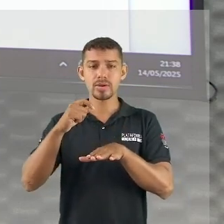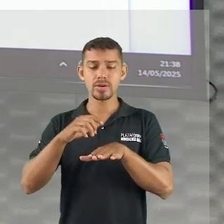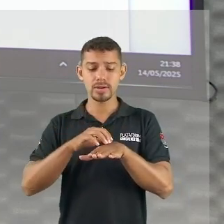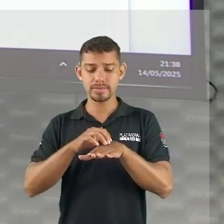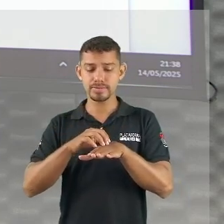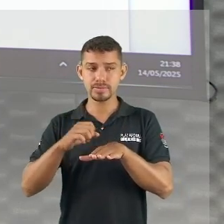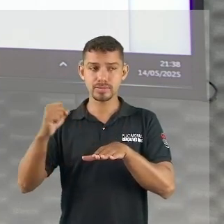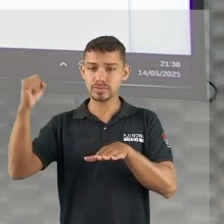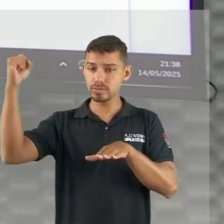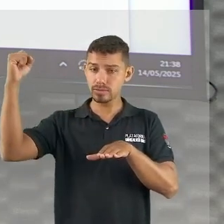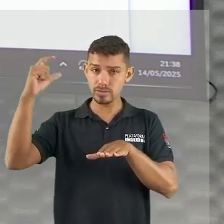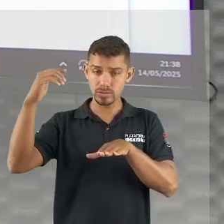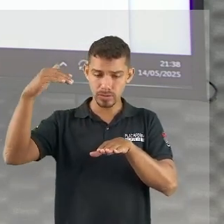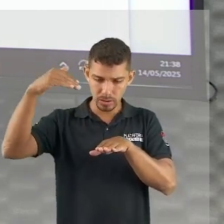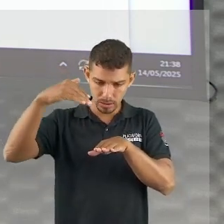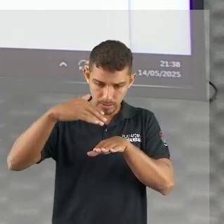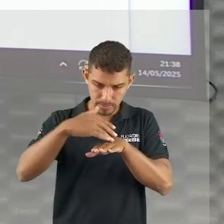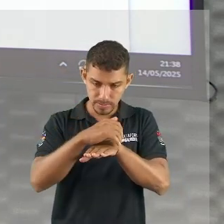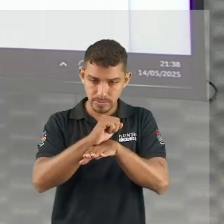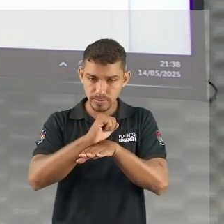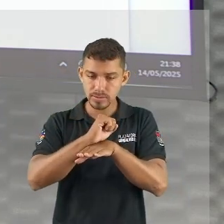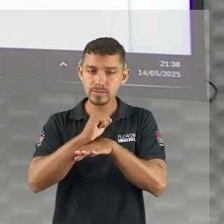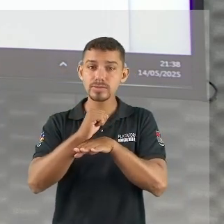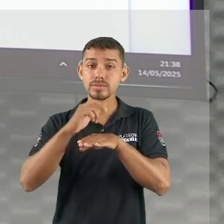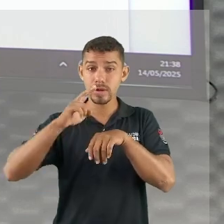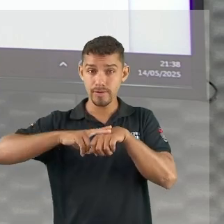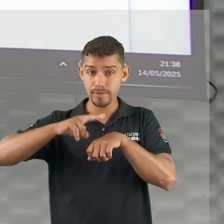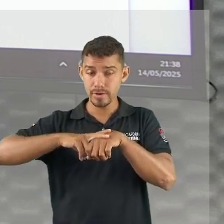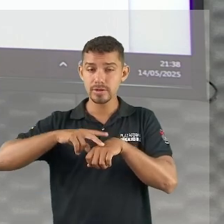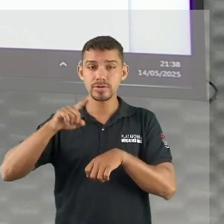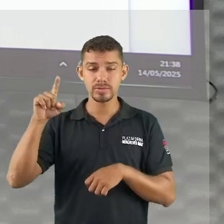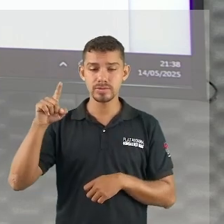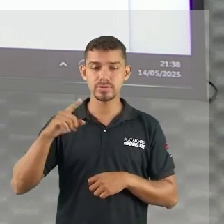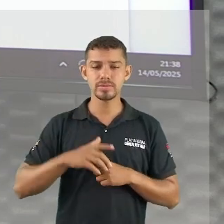quando a radiação passa pelo vidro do carro,